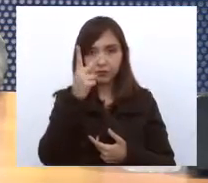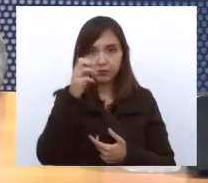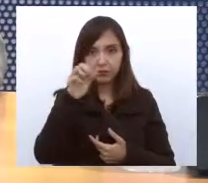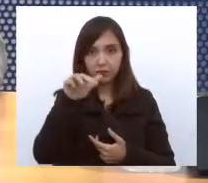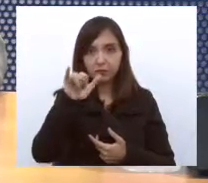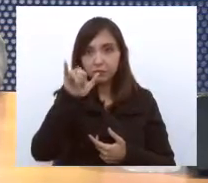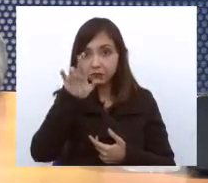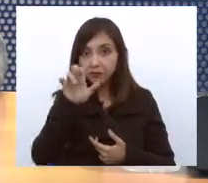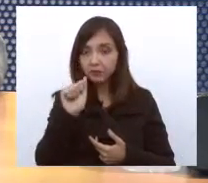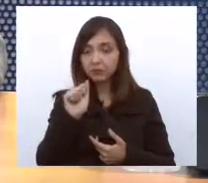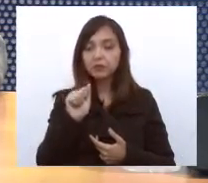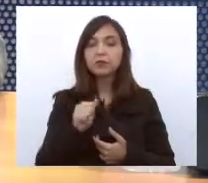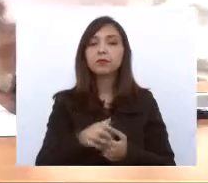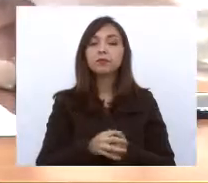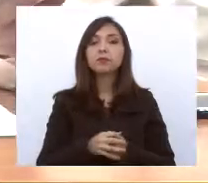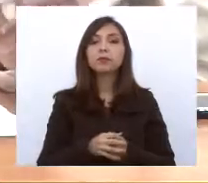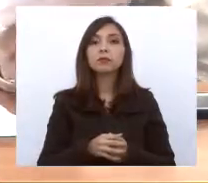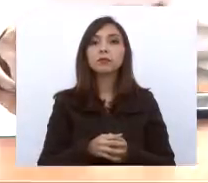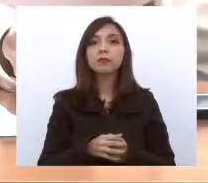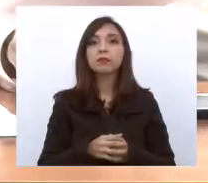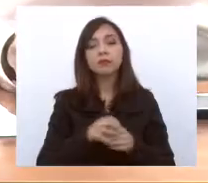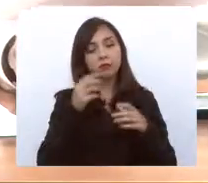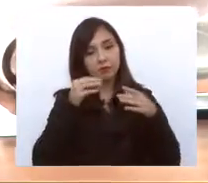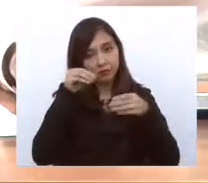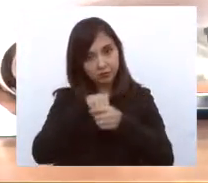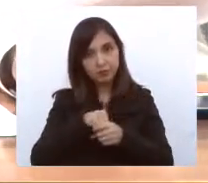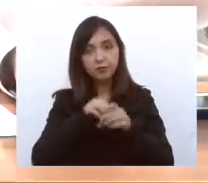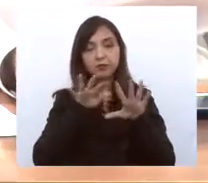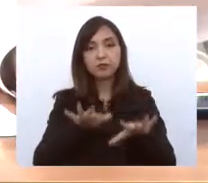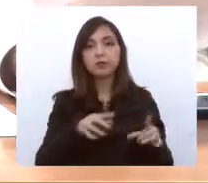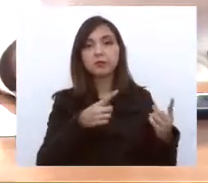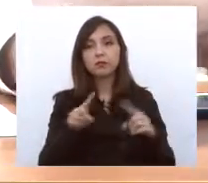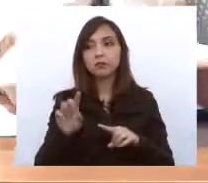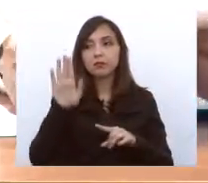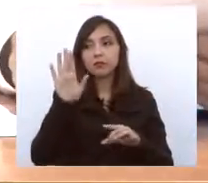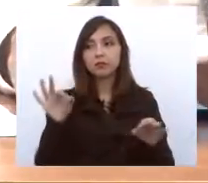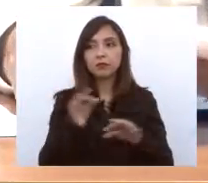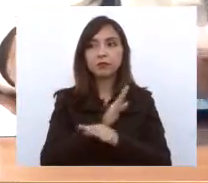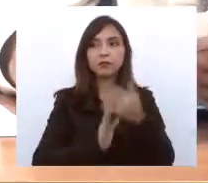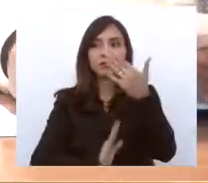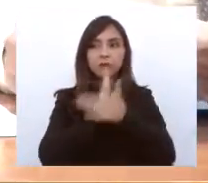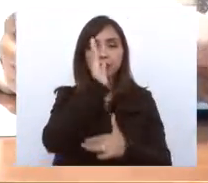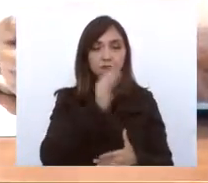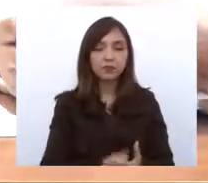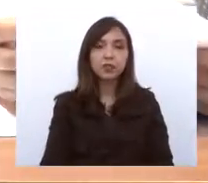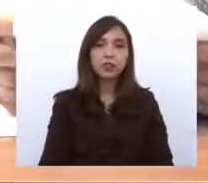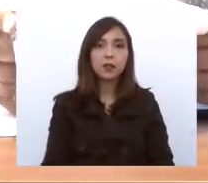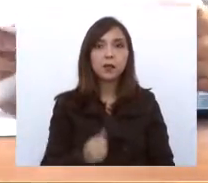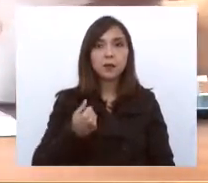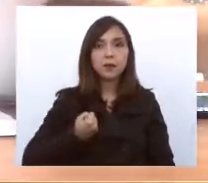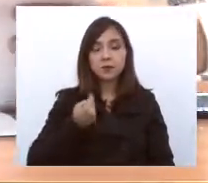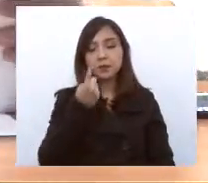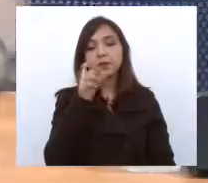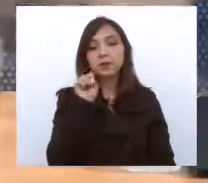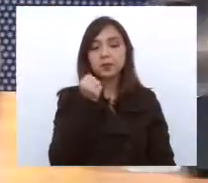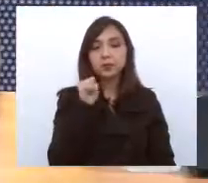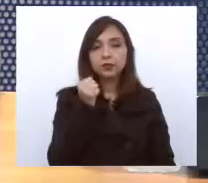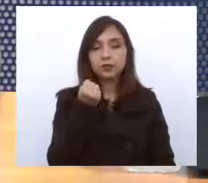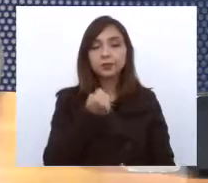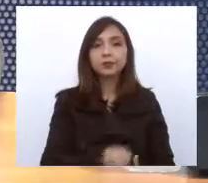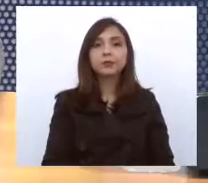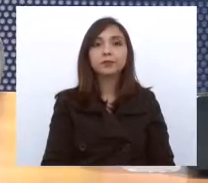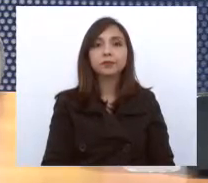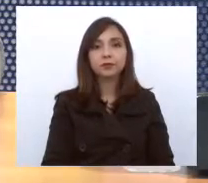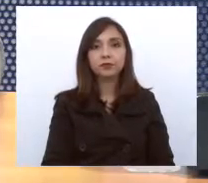Serjão, Inovação. Em discussão, encerrada a discussão e votação. Os vereadores favoráveis para isso, comissões contrárias manifestam. Encerrada a votação, aprovado, encaminhe-se. Item 18. Leitura,